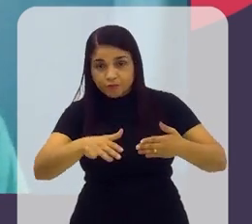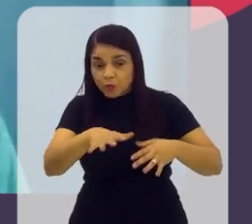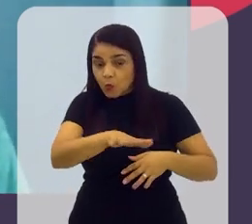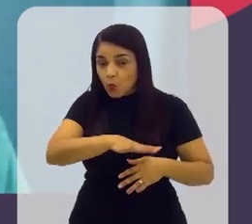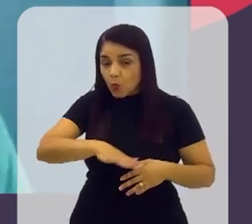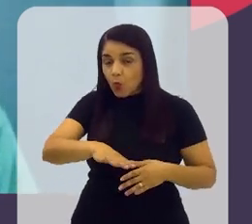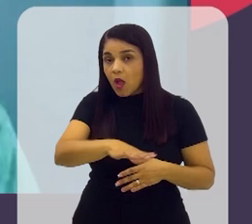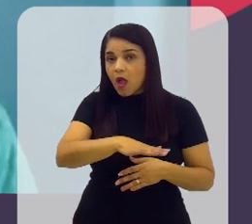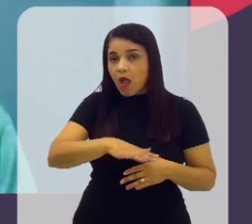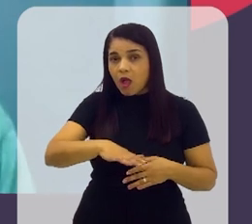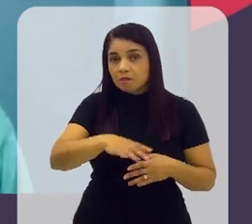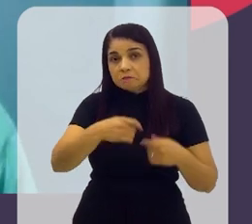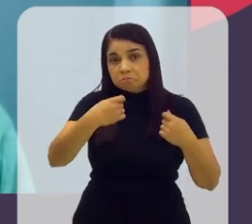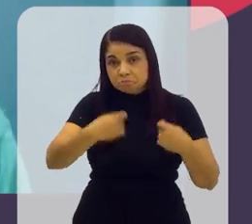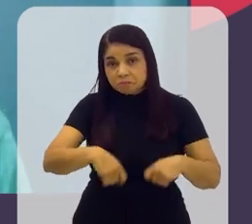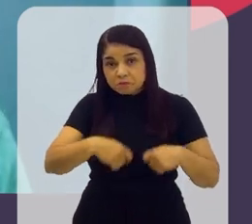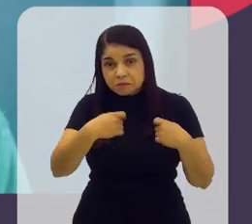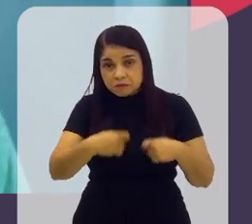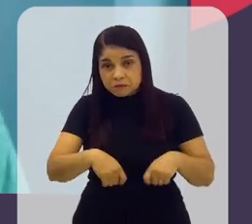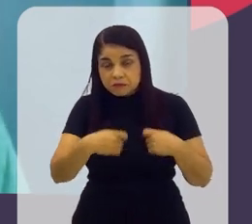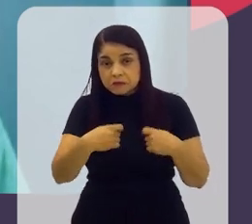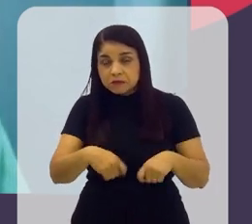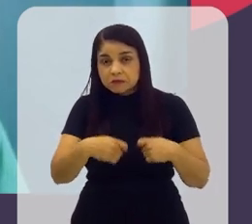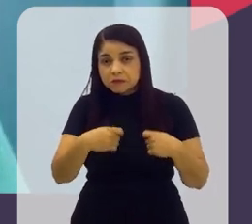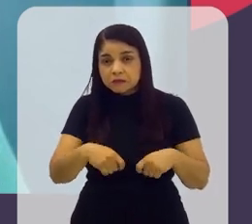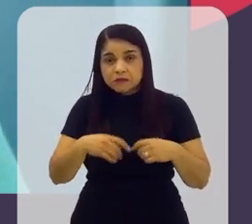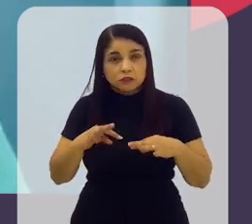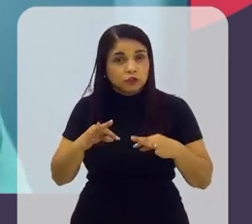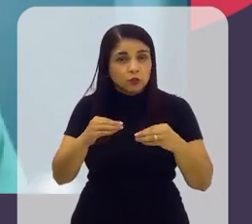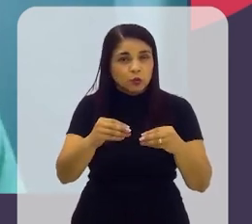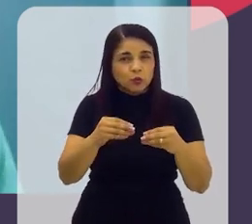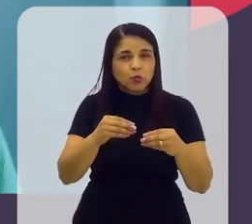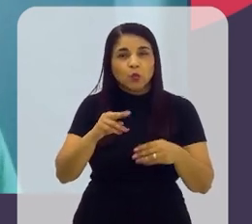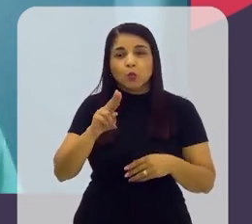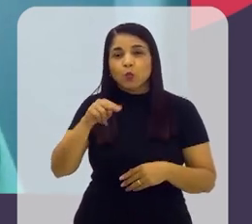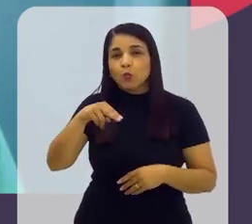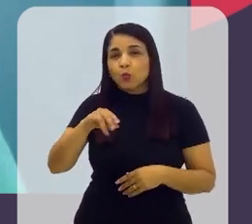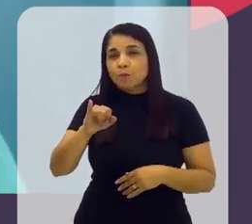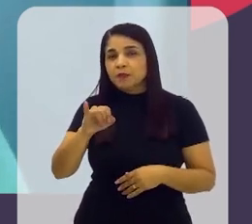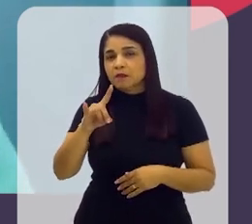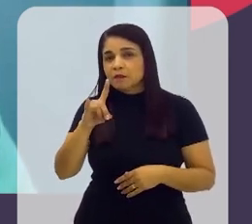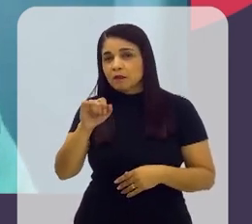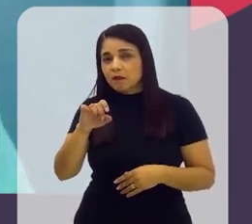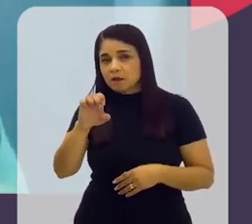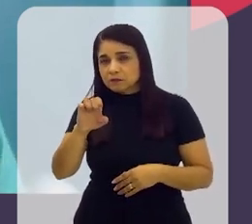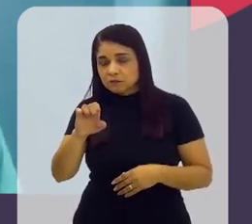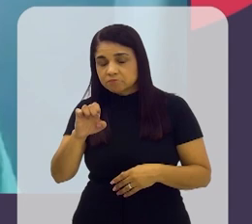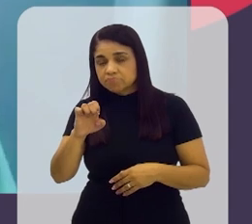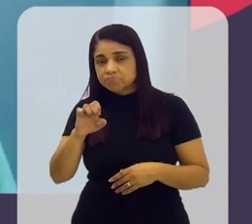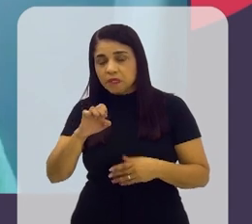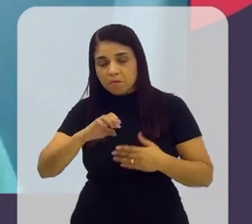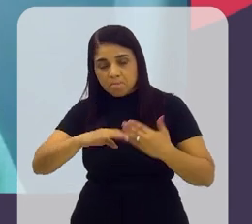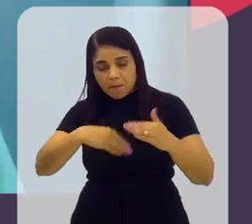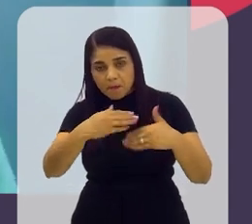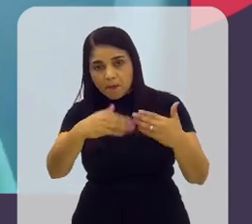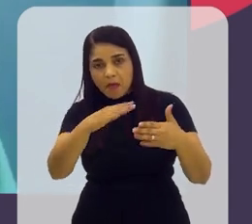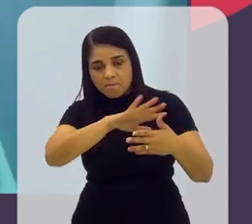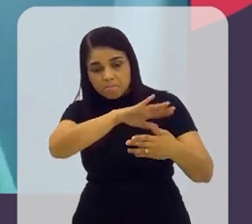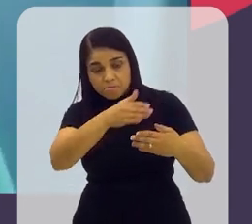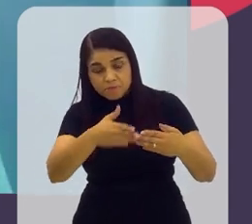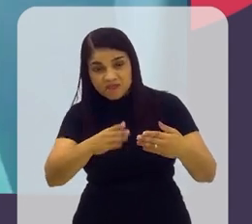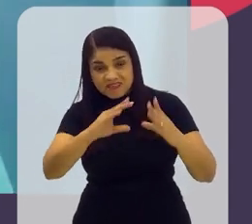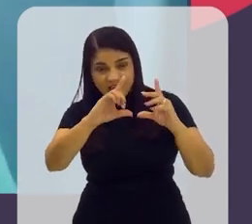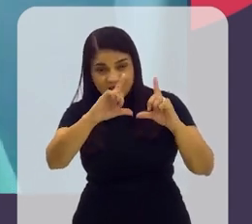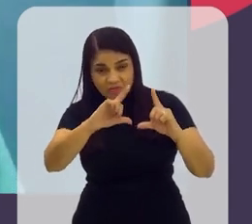um ambiente que depende muito, né, de toda uma umidade para poder se autogerir, a perda